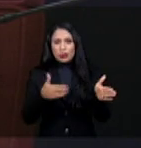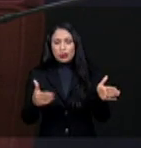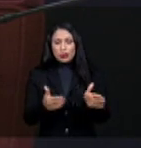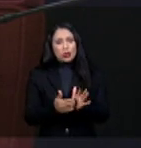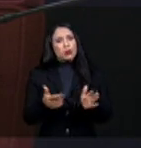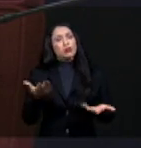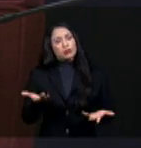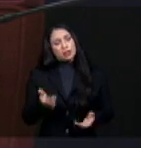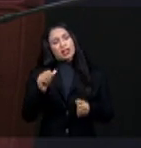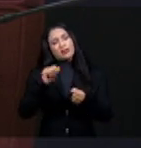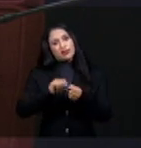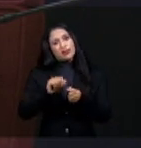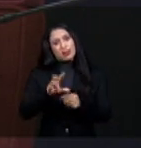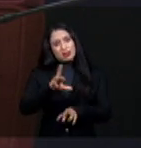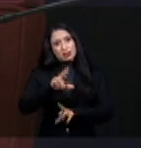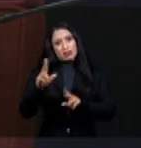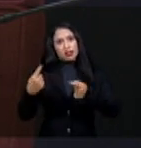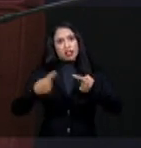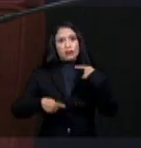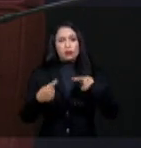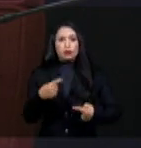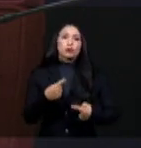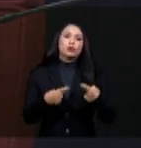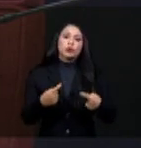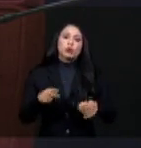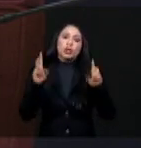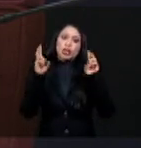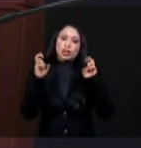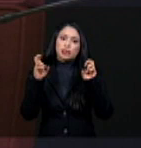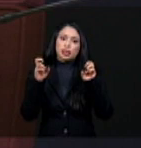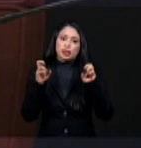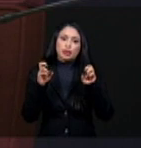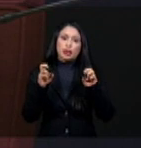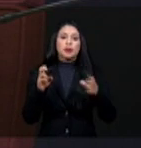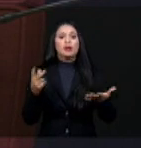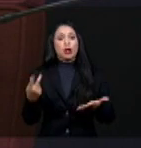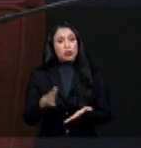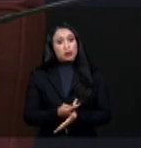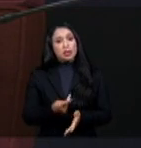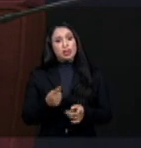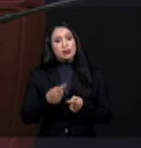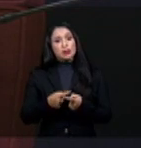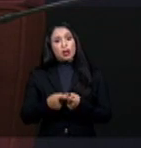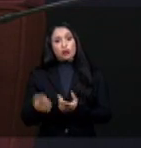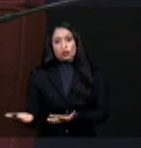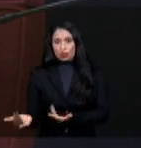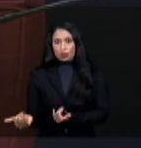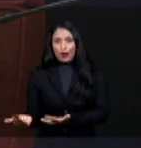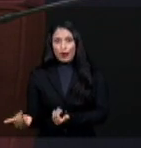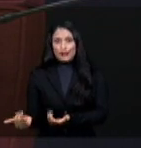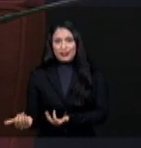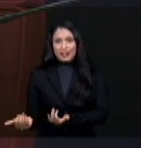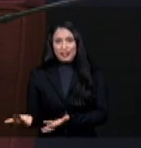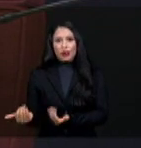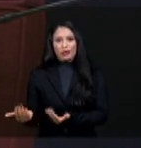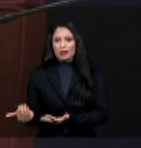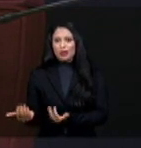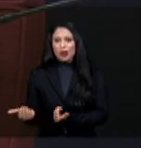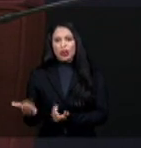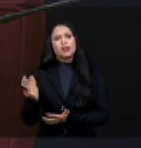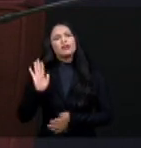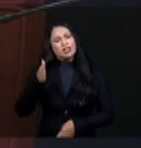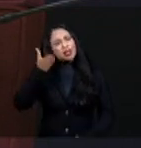todos que estão aqui hoje conosco discutindo essas questões e vem por causa dos jovens a cabeça dele já nasceu